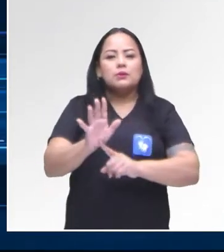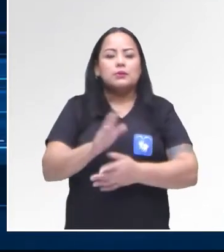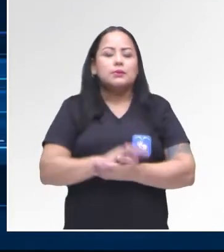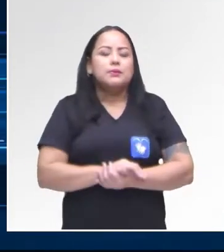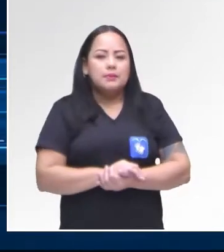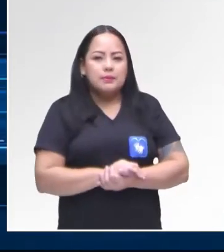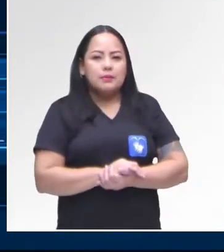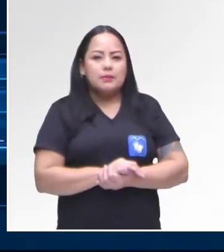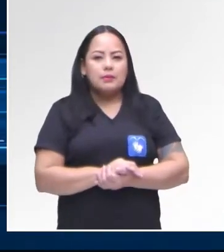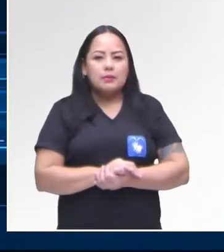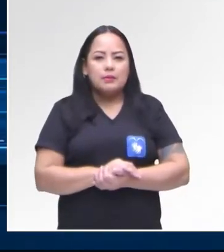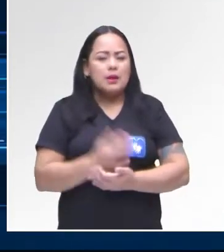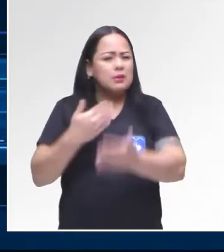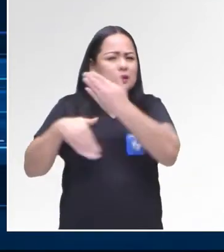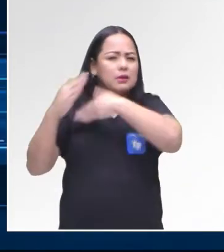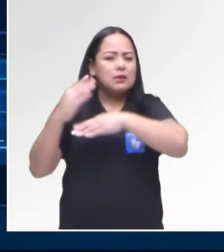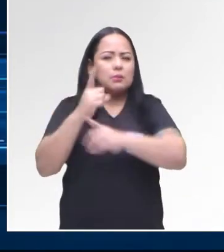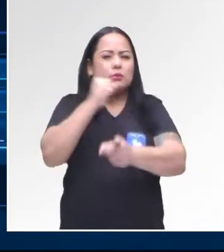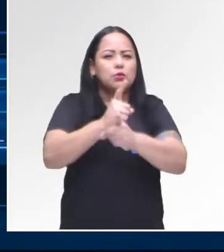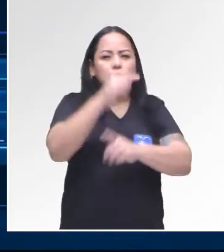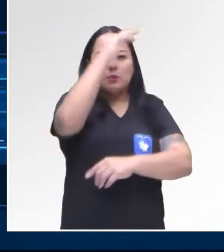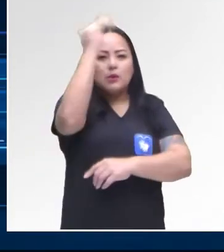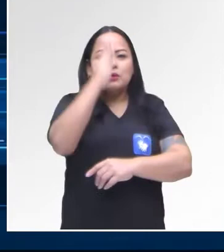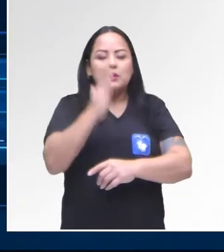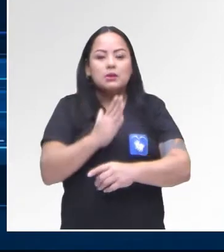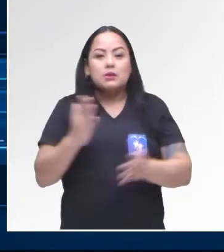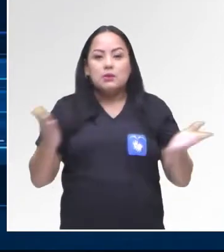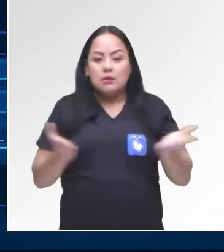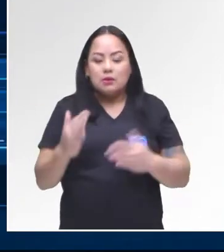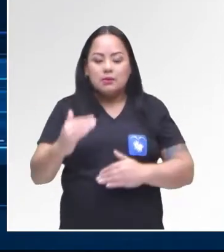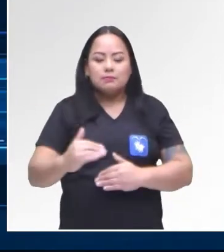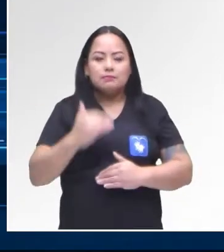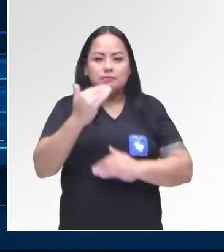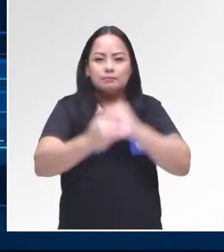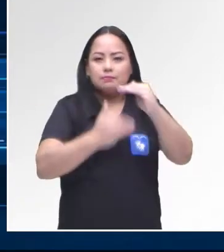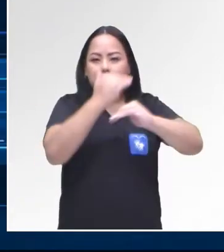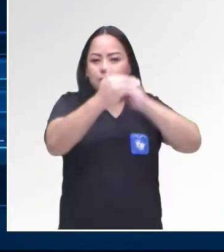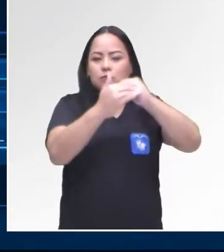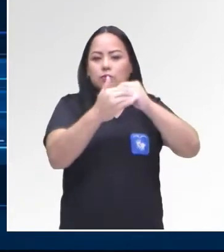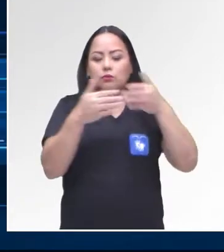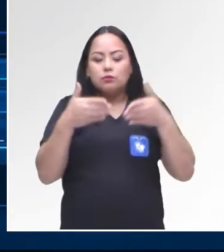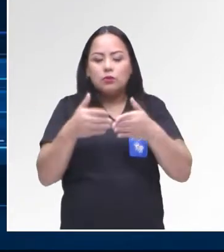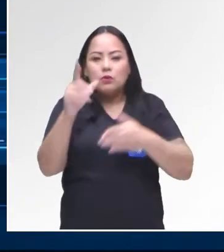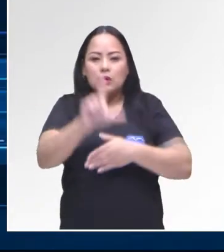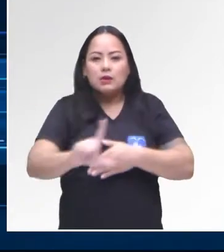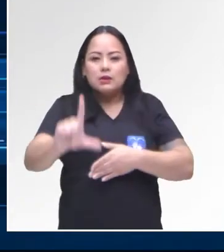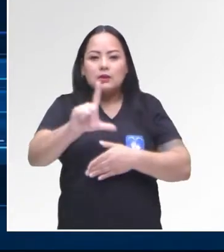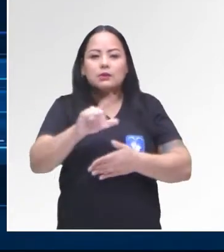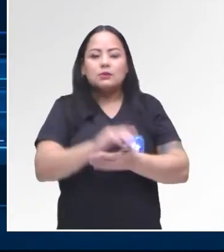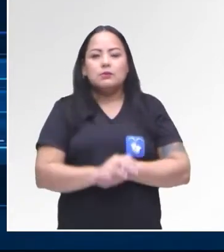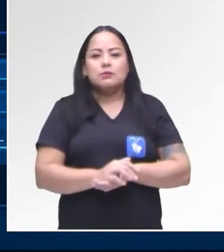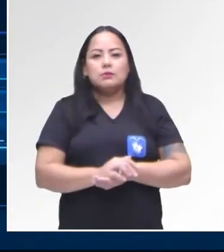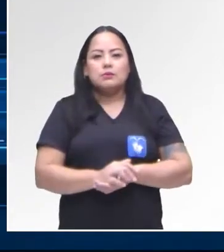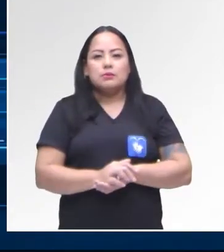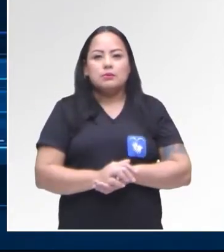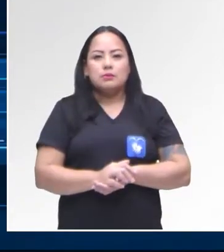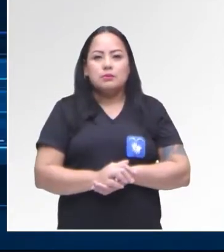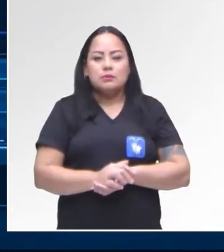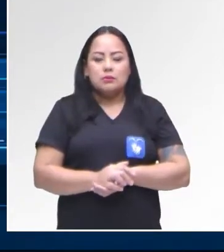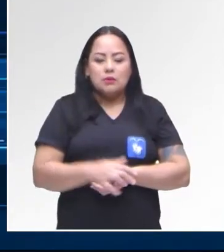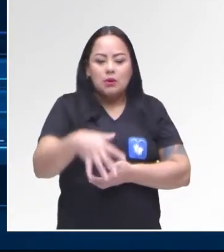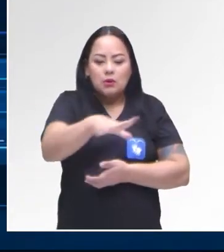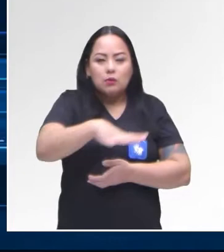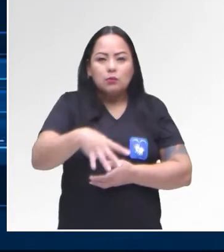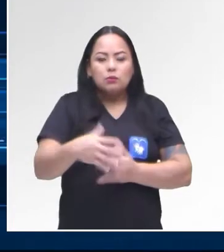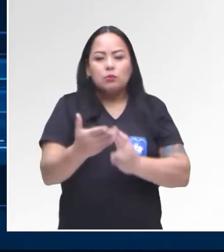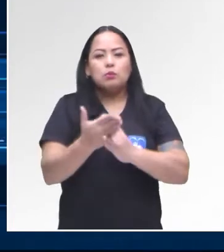do quinhentismo, olha só como nós vamos avançando aí para a literatura. Nós chegamos em um outro momento, que é o